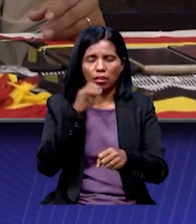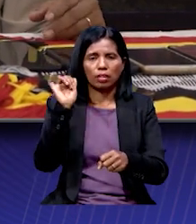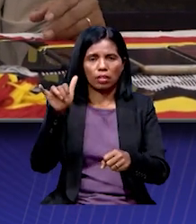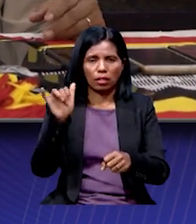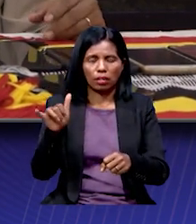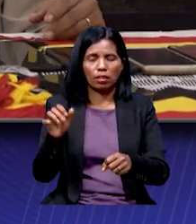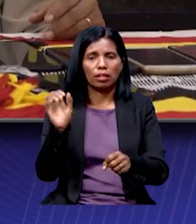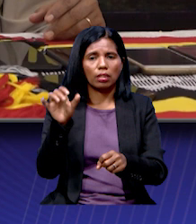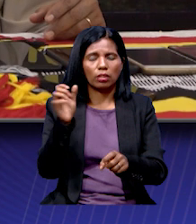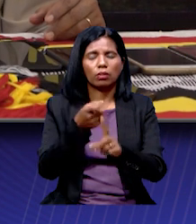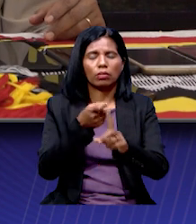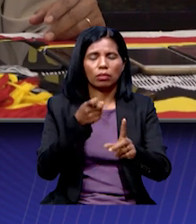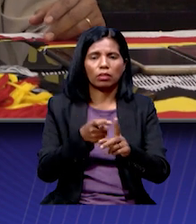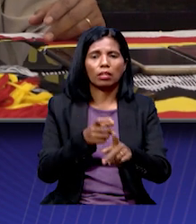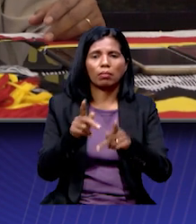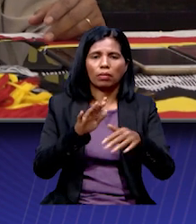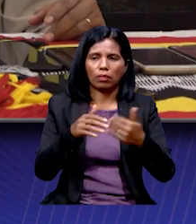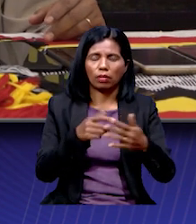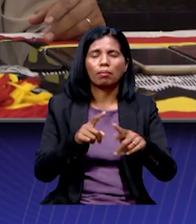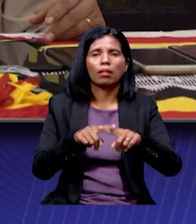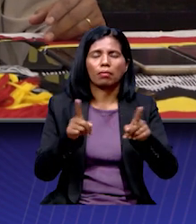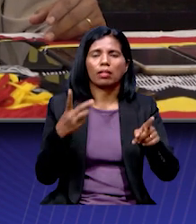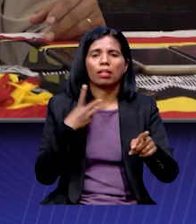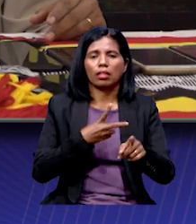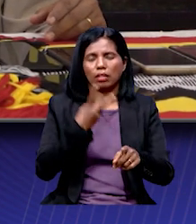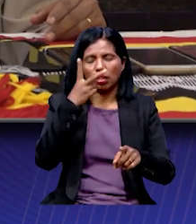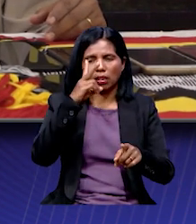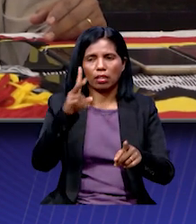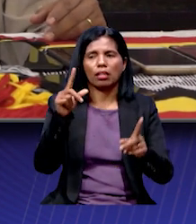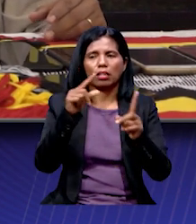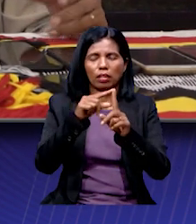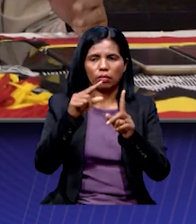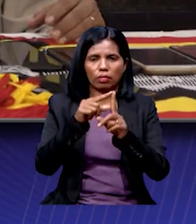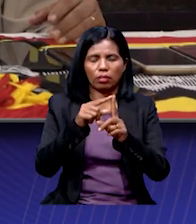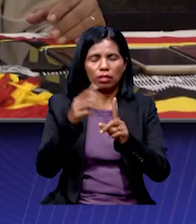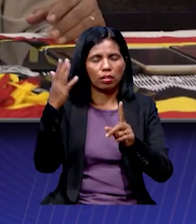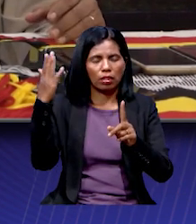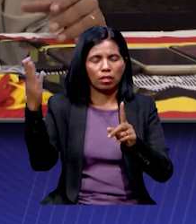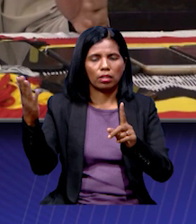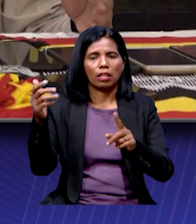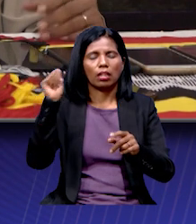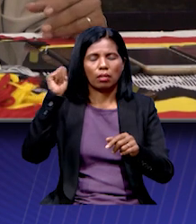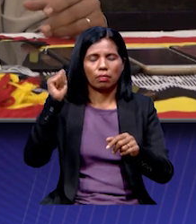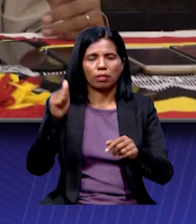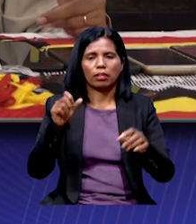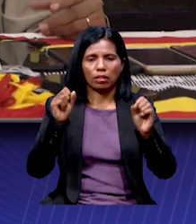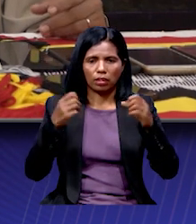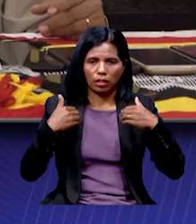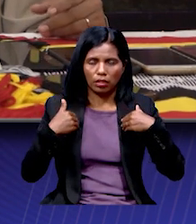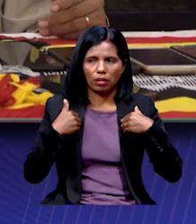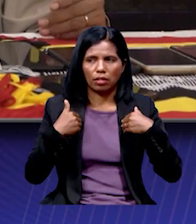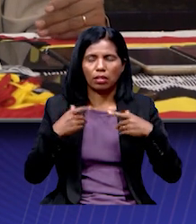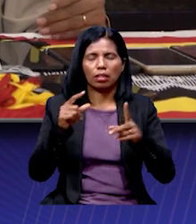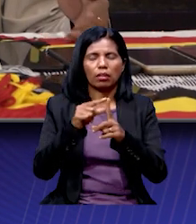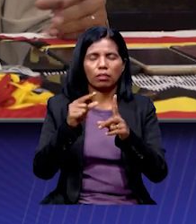candidato todo, mas be e ta reba lhe funcir nebe e a campanha, mos lhe